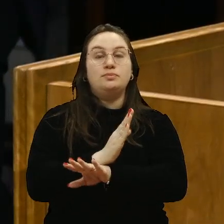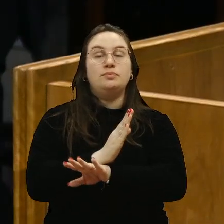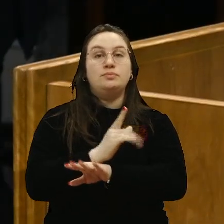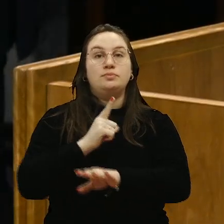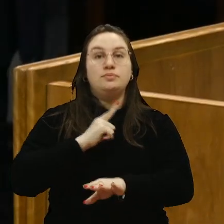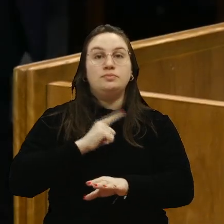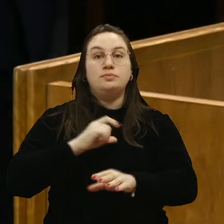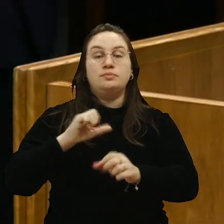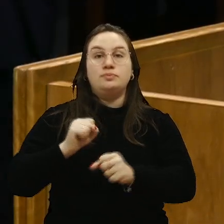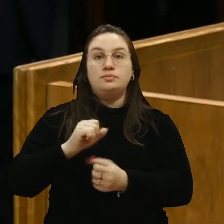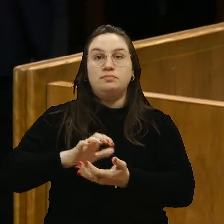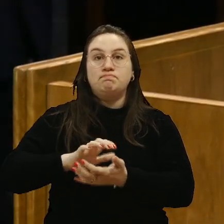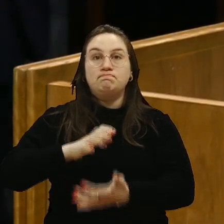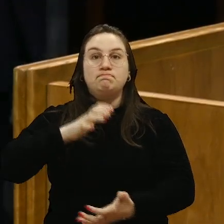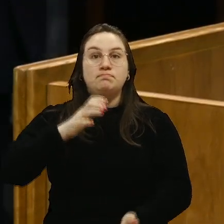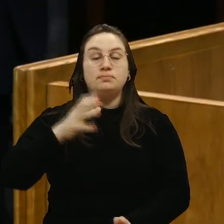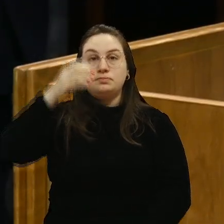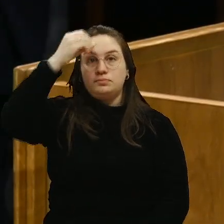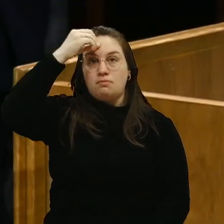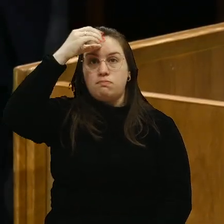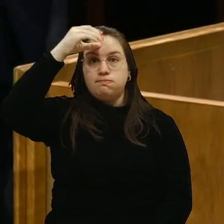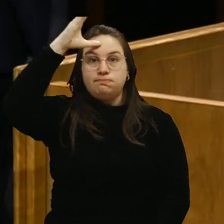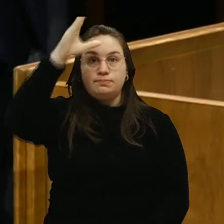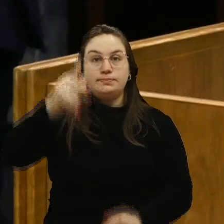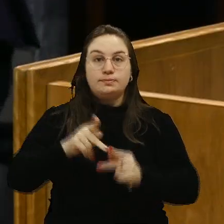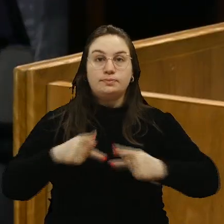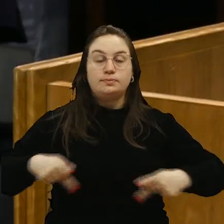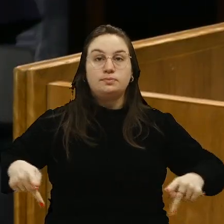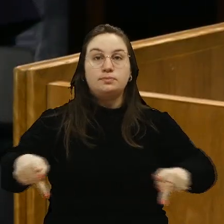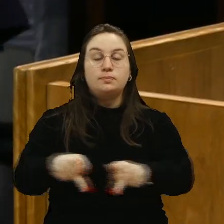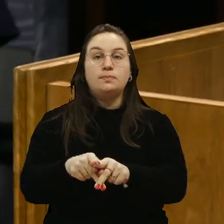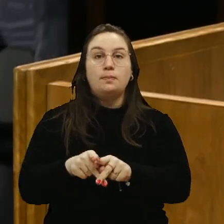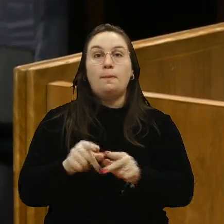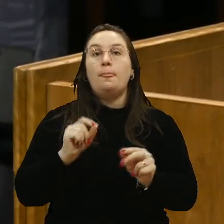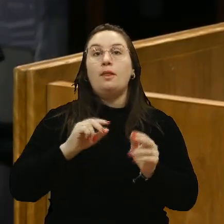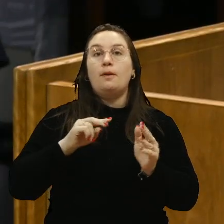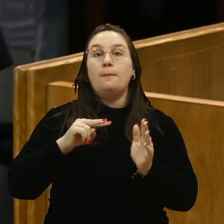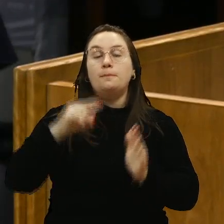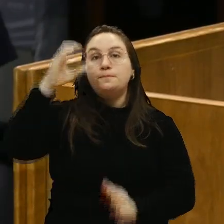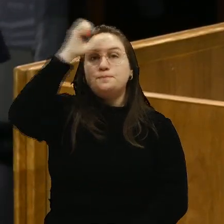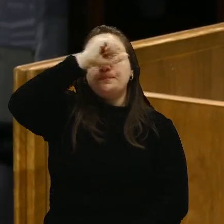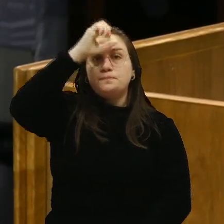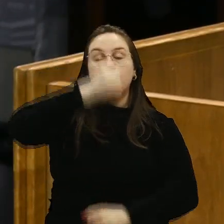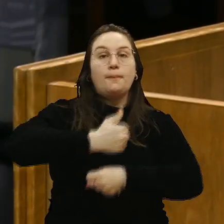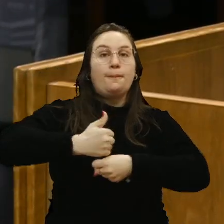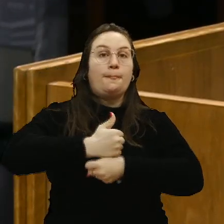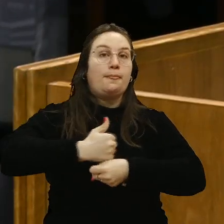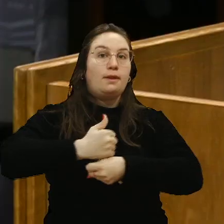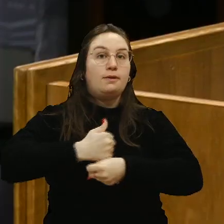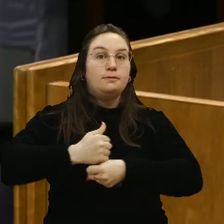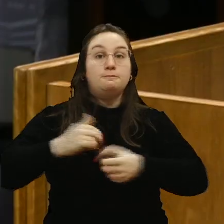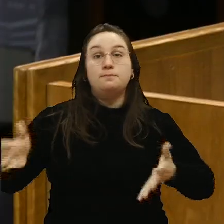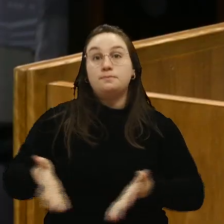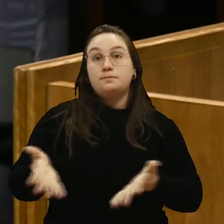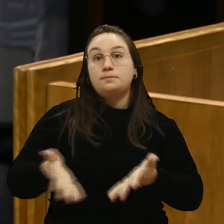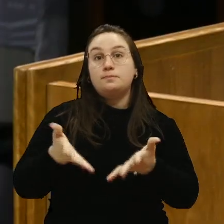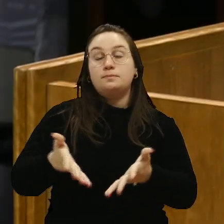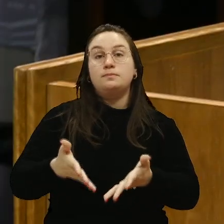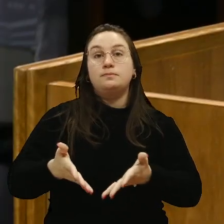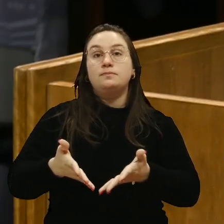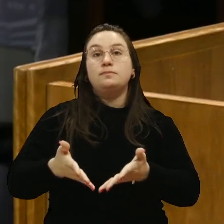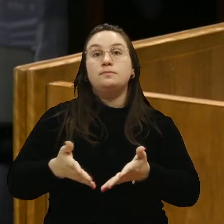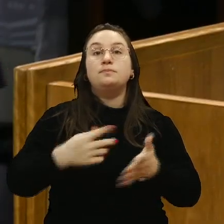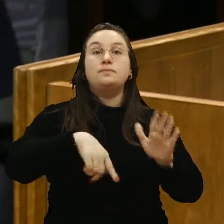em ampliar o conhecimento da população sobre a aprendizagem profissional, incentivando o cumprimento